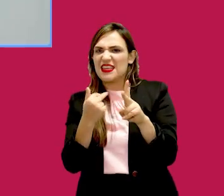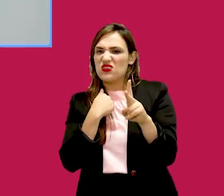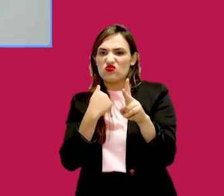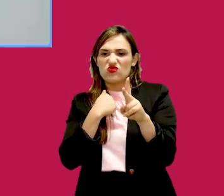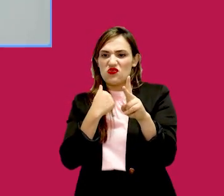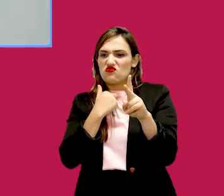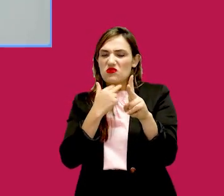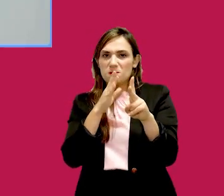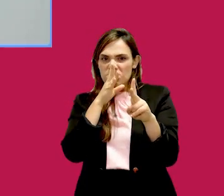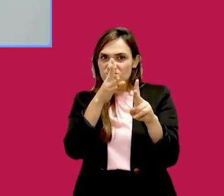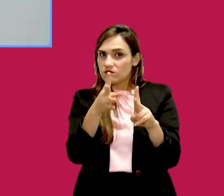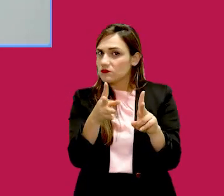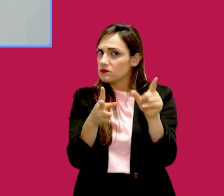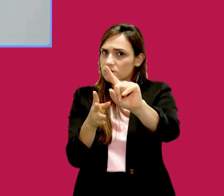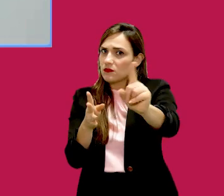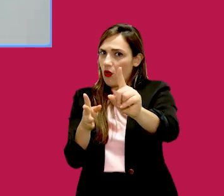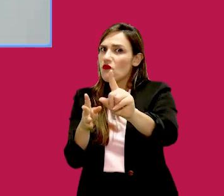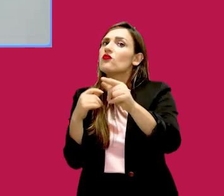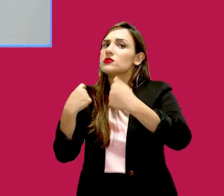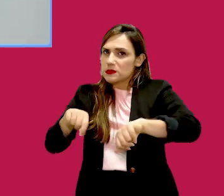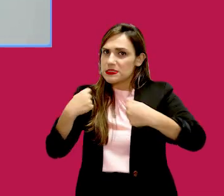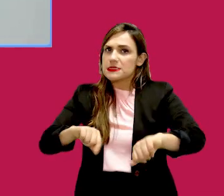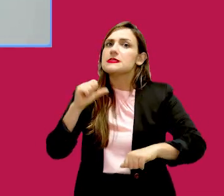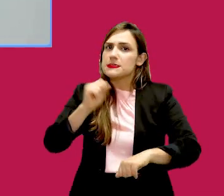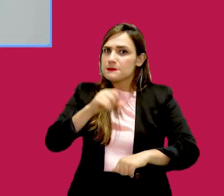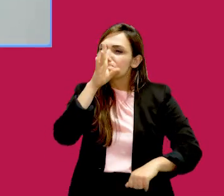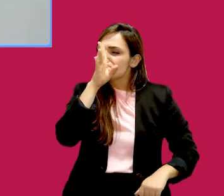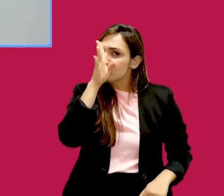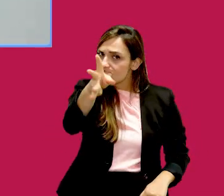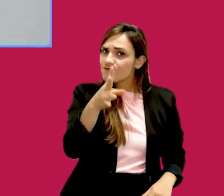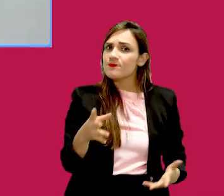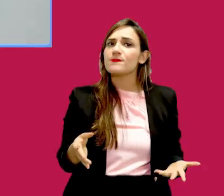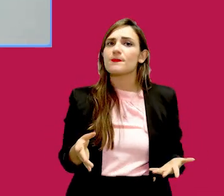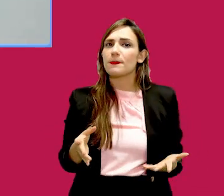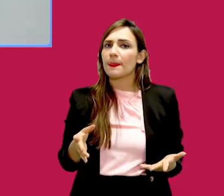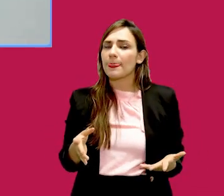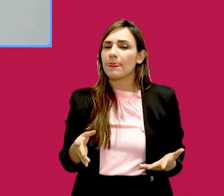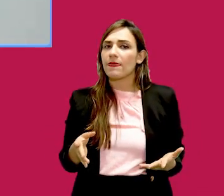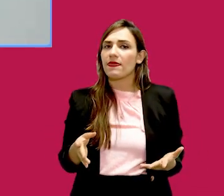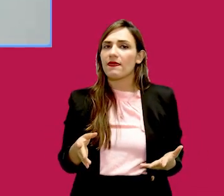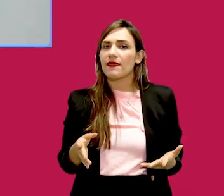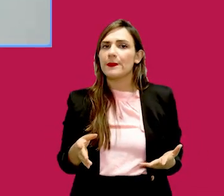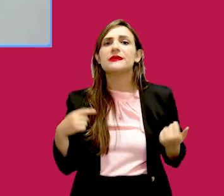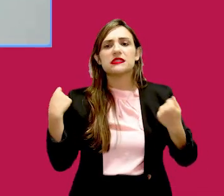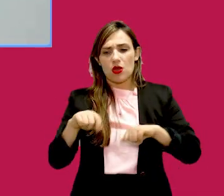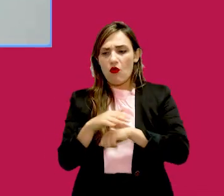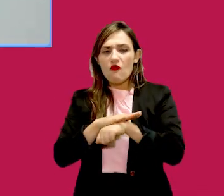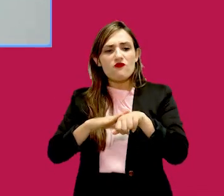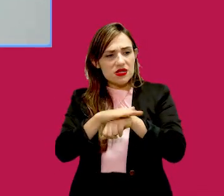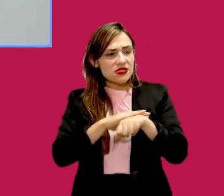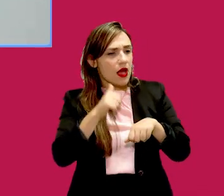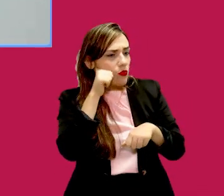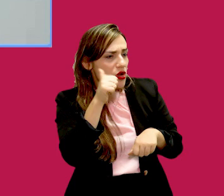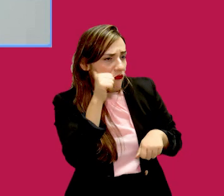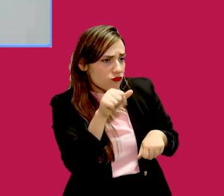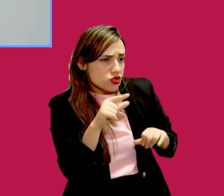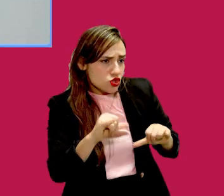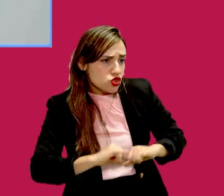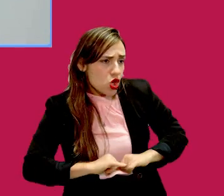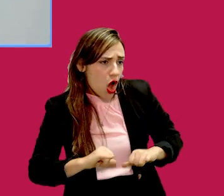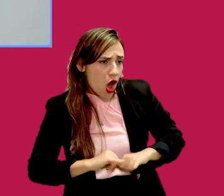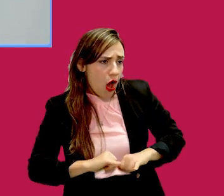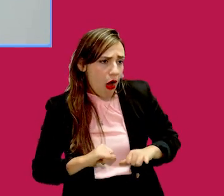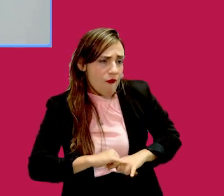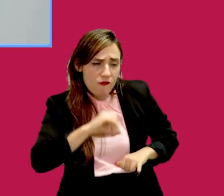devemos buscar ajuda para alguém que esteja precisando. Nós podemos conversar com as mulheres que estejam sofrendo algum tipo